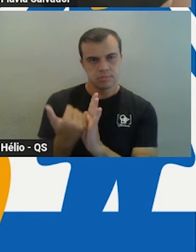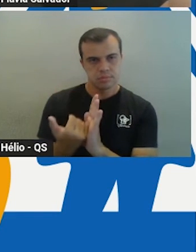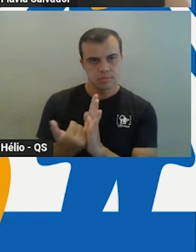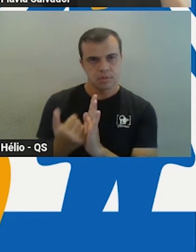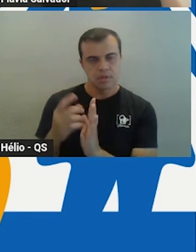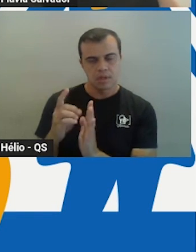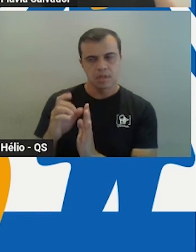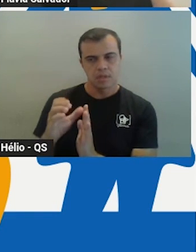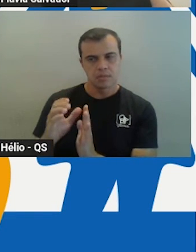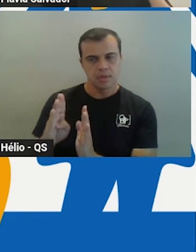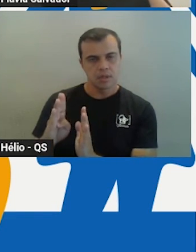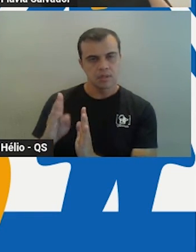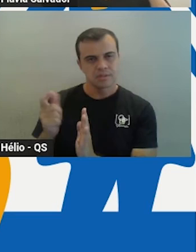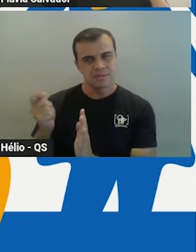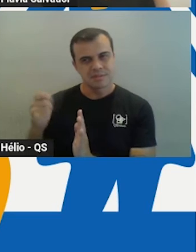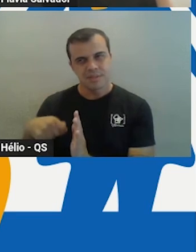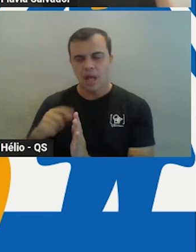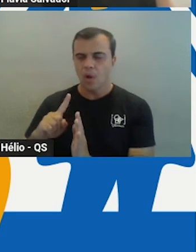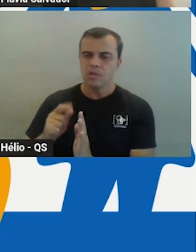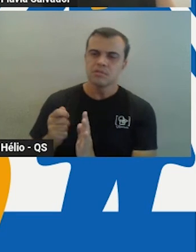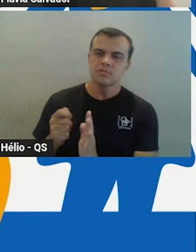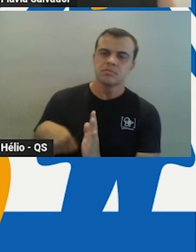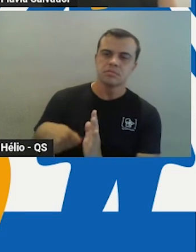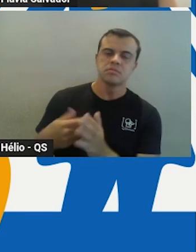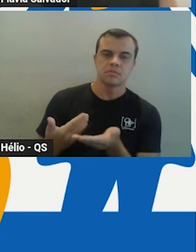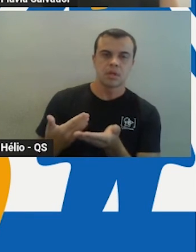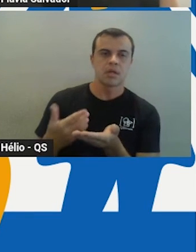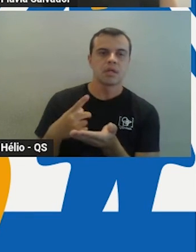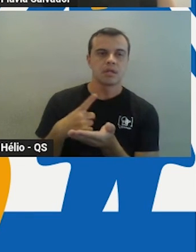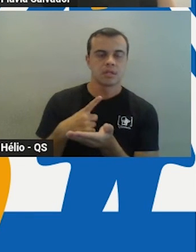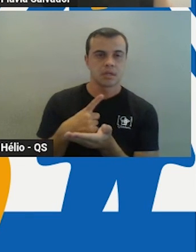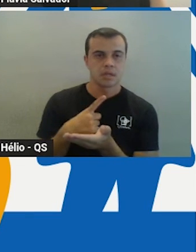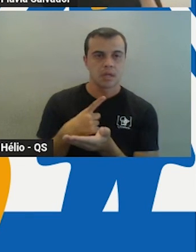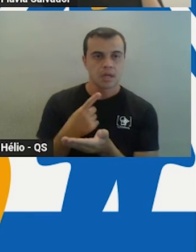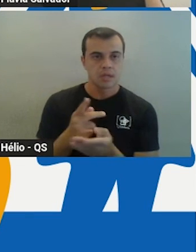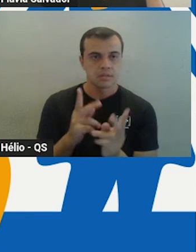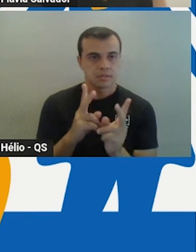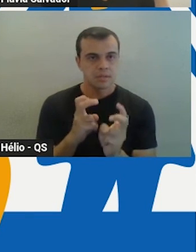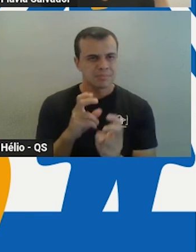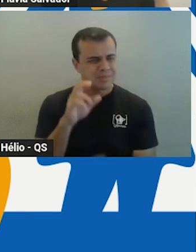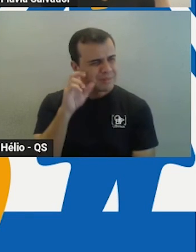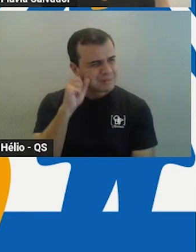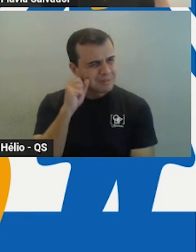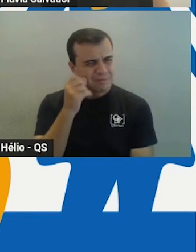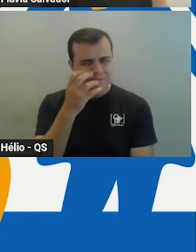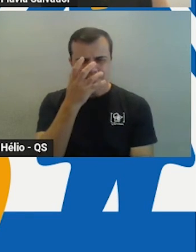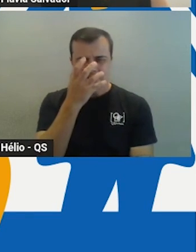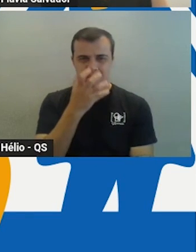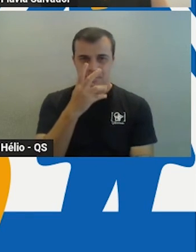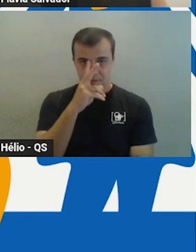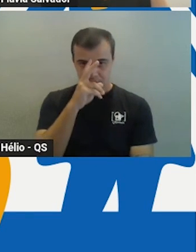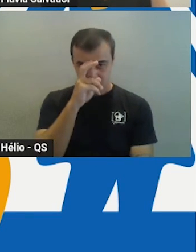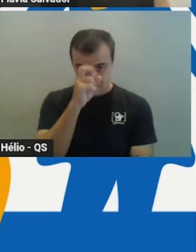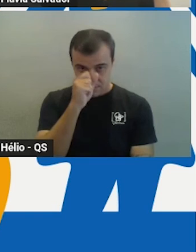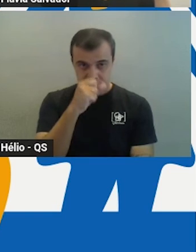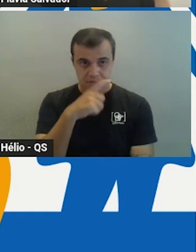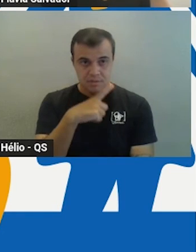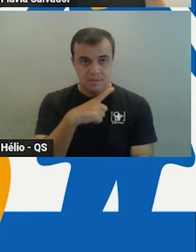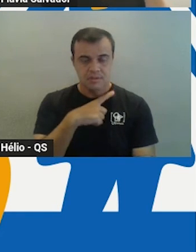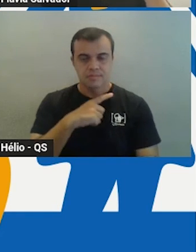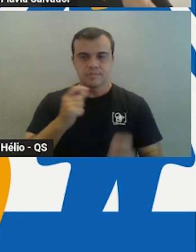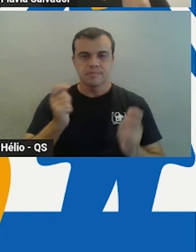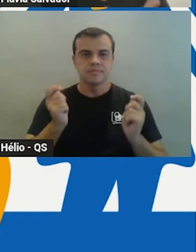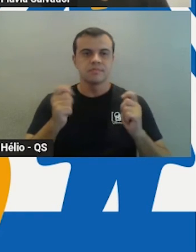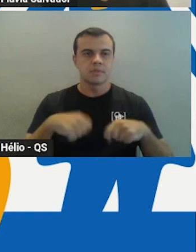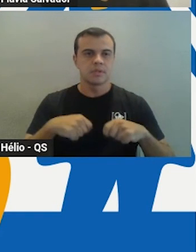gente aguenta e quantos a gente não aguenta, e essa questão do som, ela é tão grave e é tão potente que uma